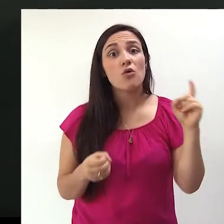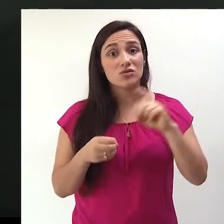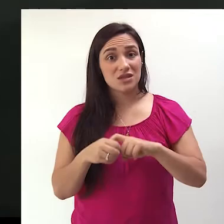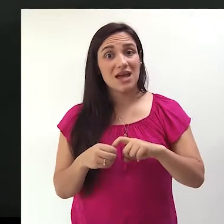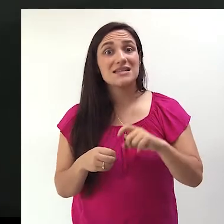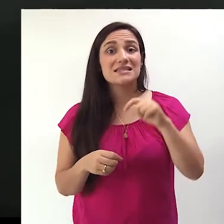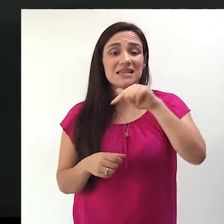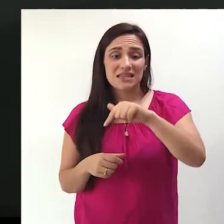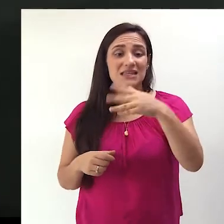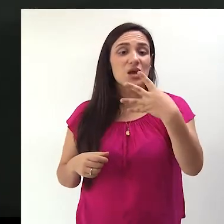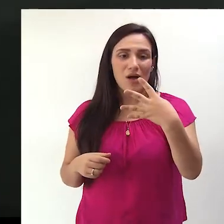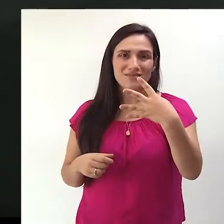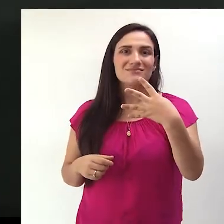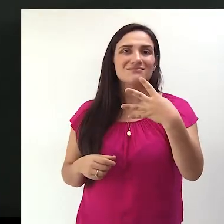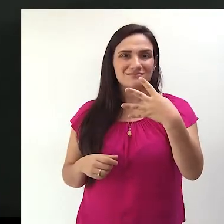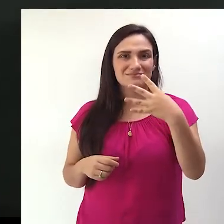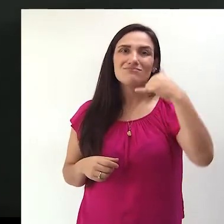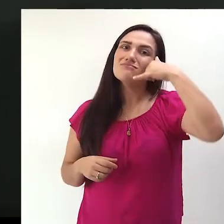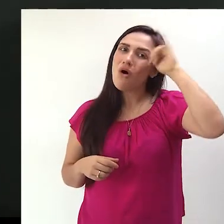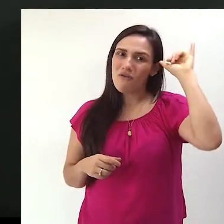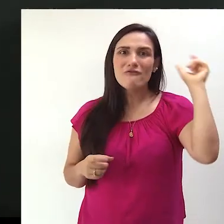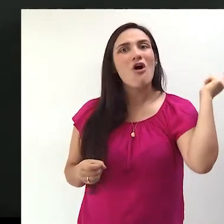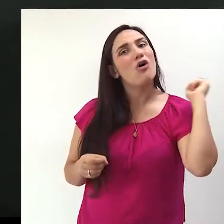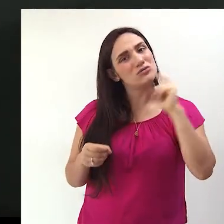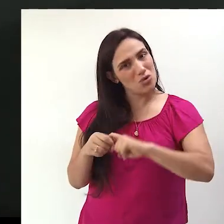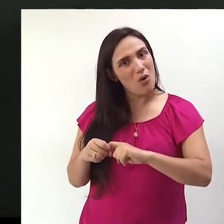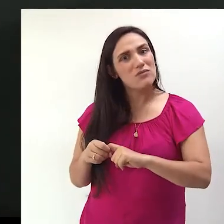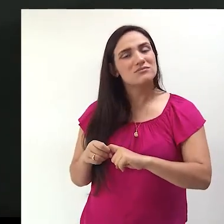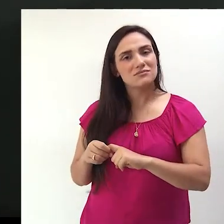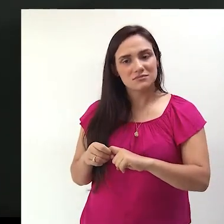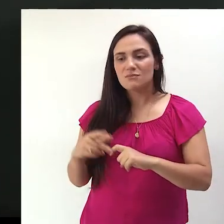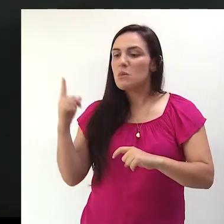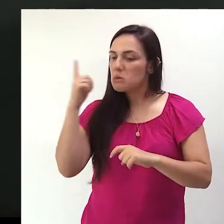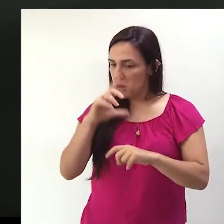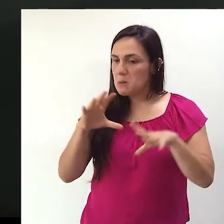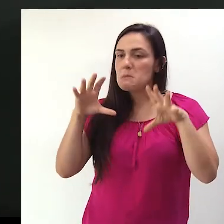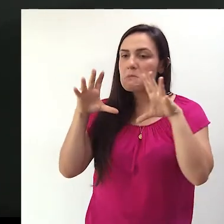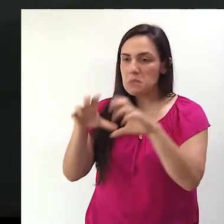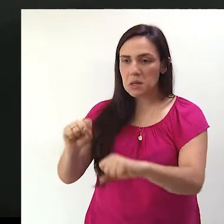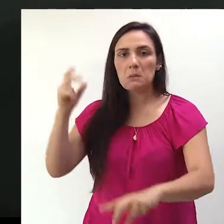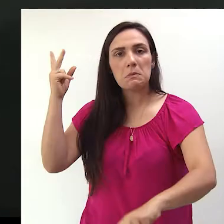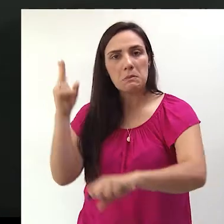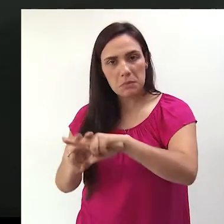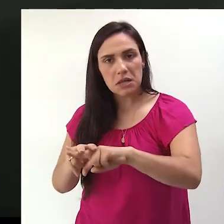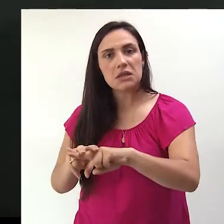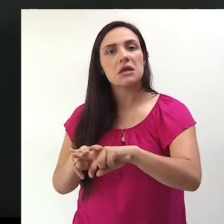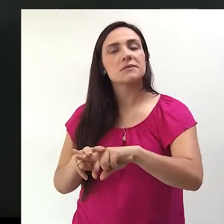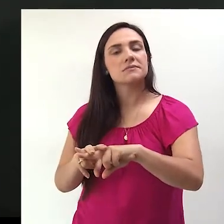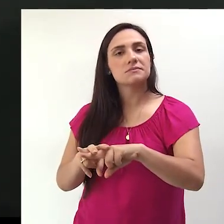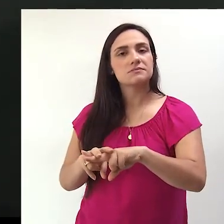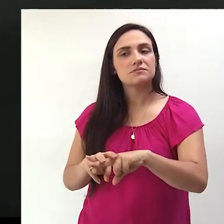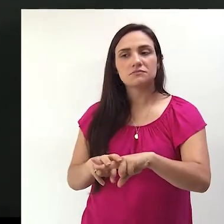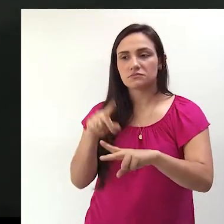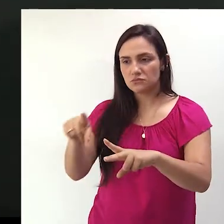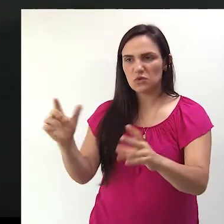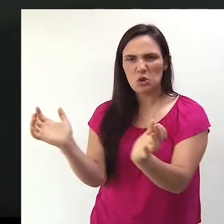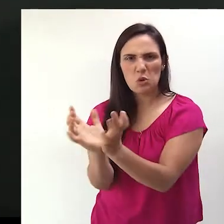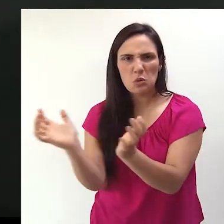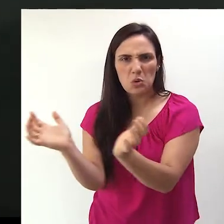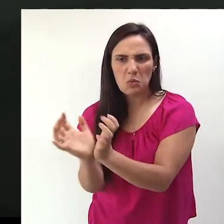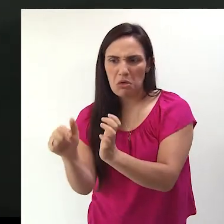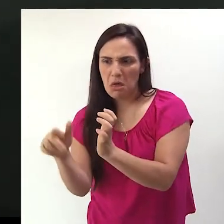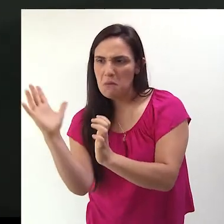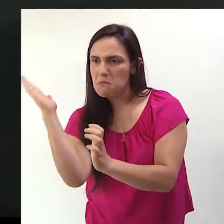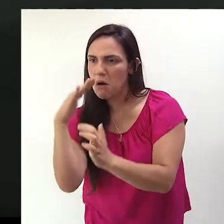recuperadas e os autores presos. Então, isso tudo em 36 horas, onde